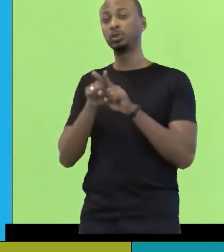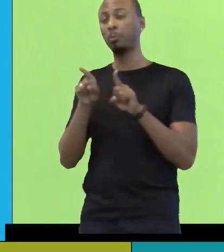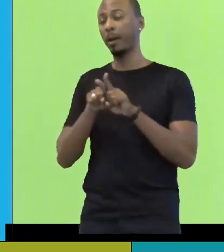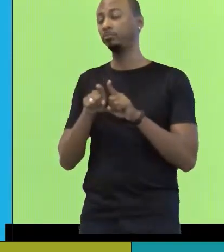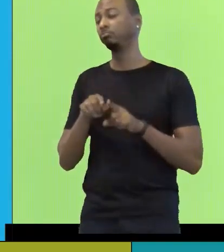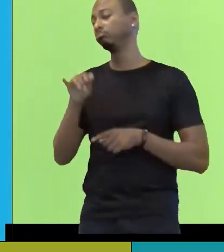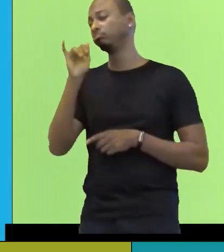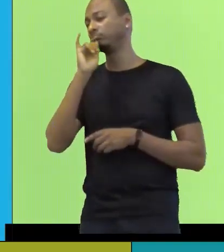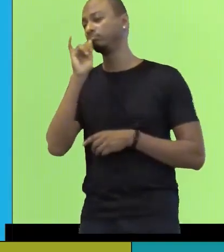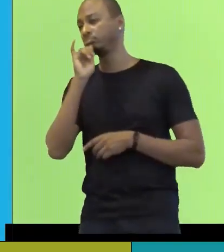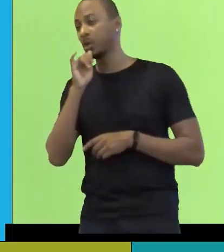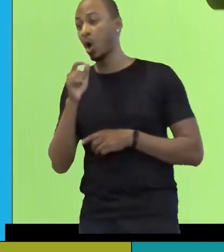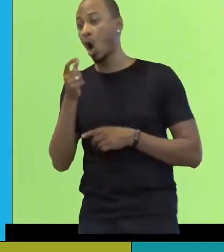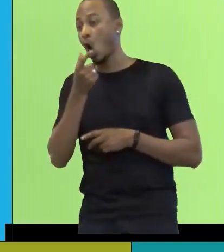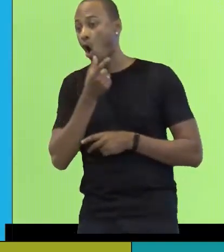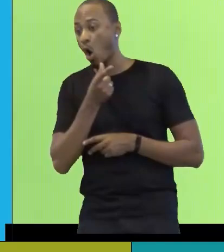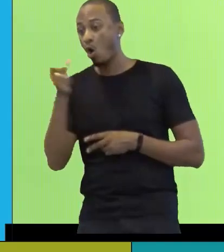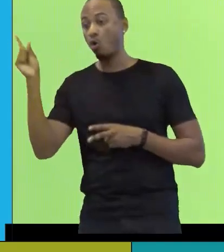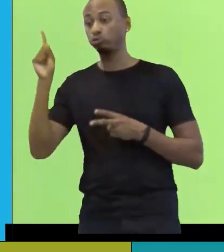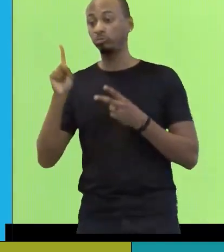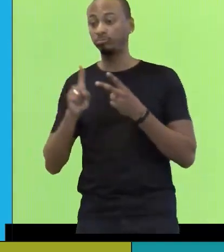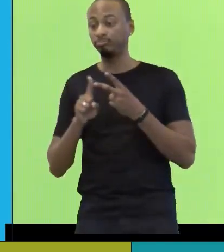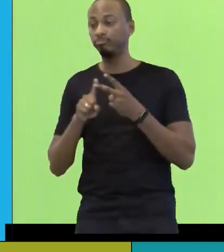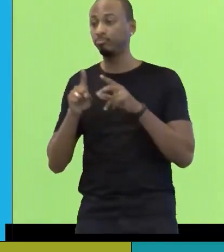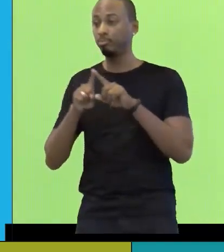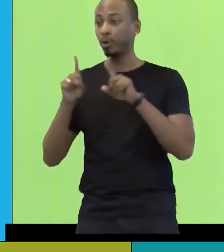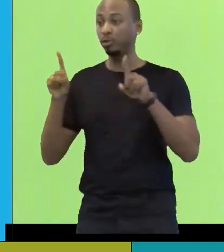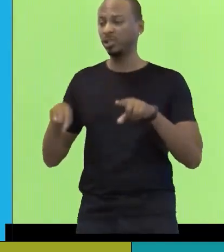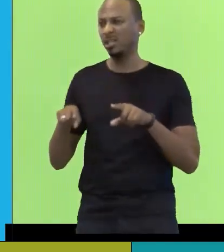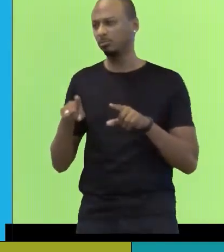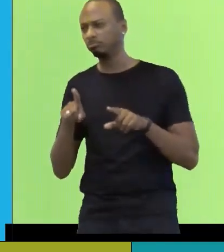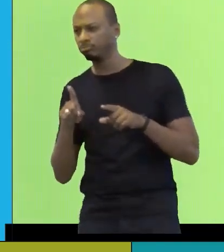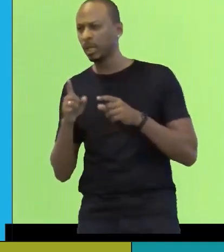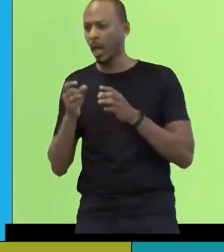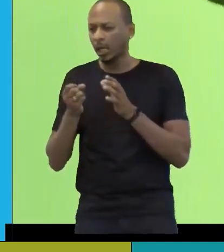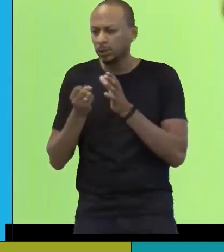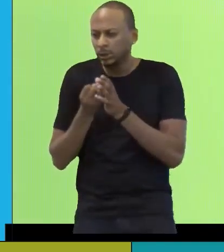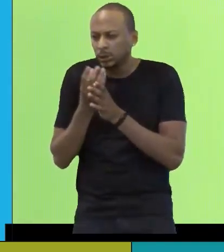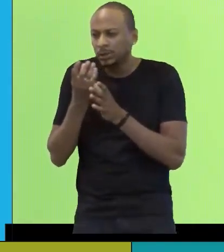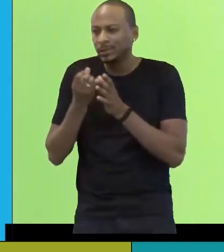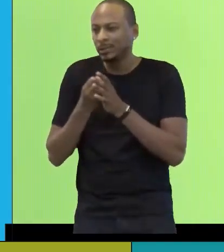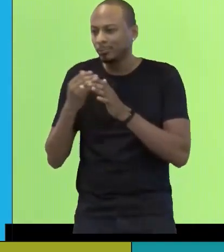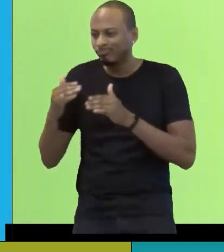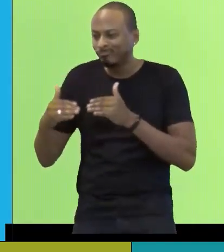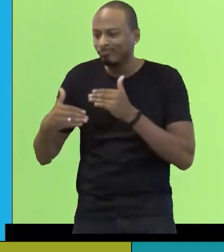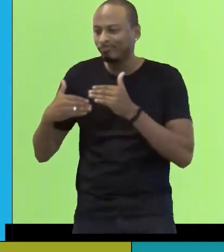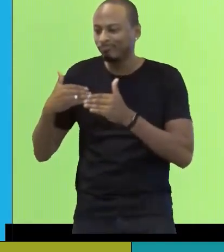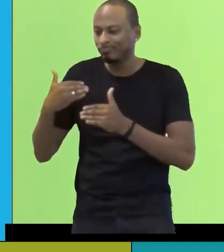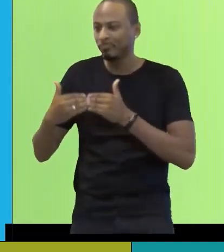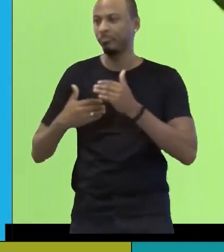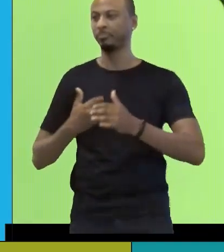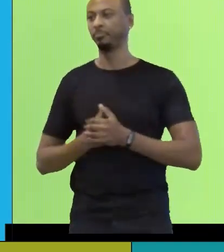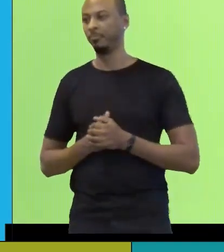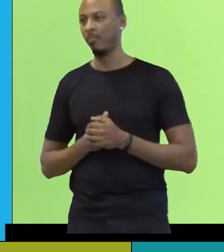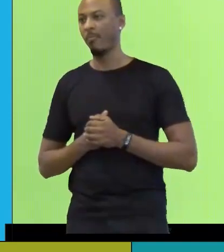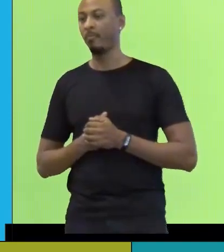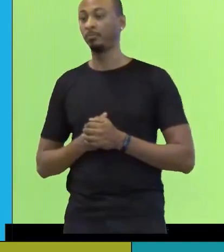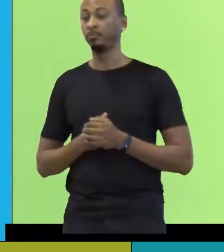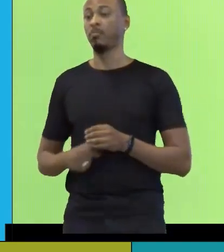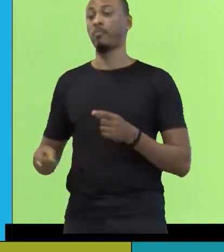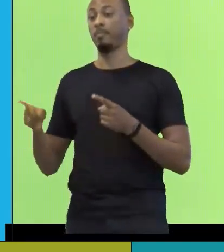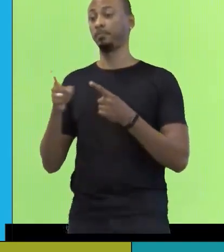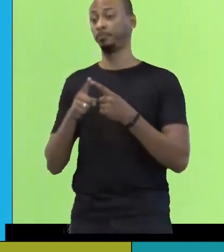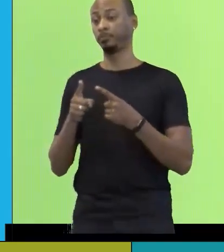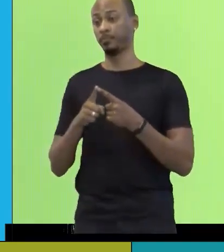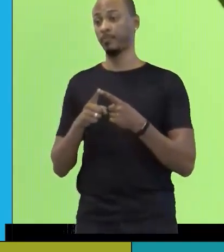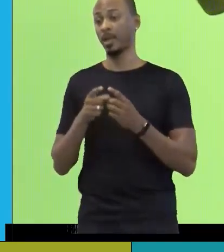que uma outra obra também estava sendo costurada, estava sendo desenvolvida. Maquiavel escreveu O Príncipe